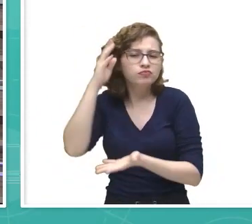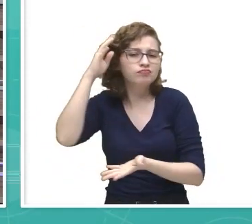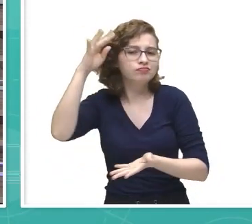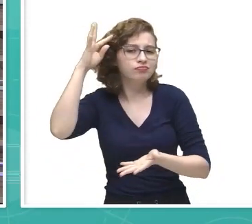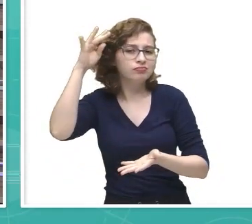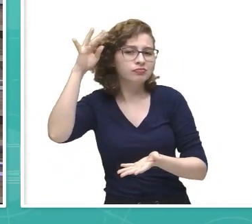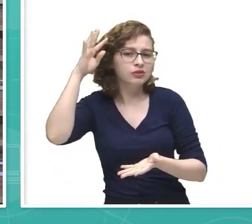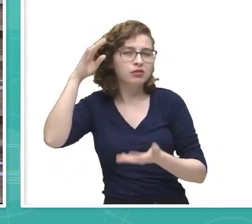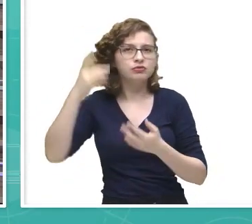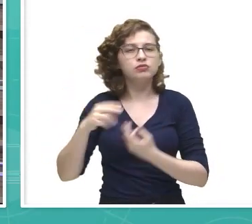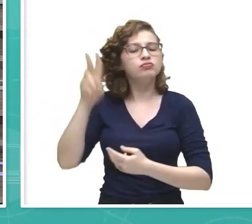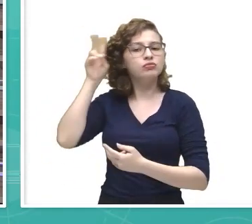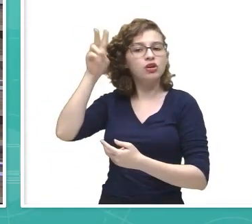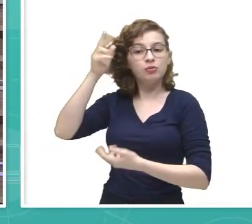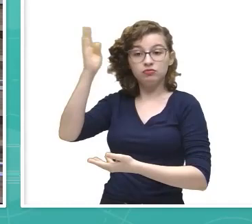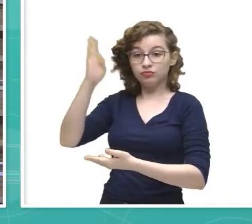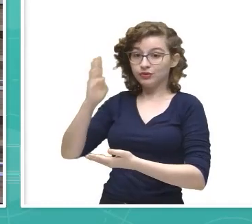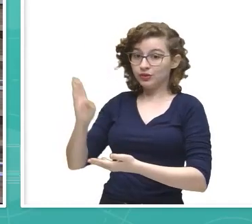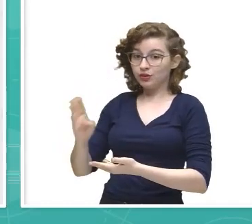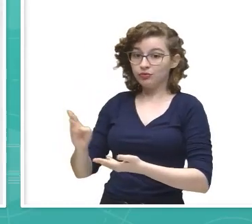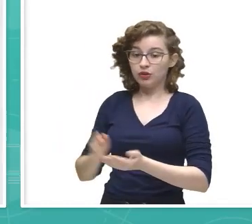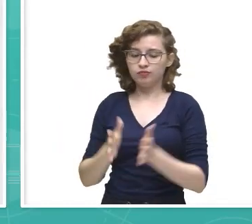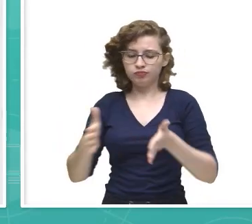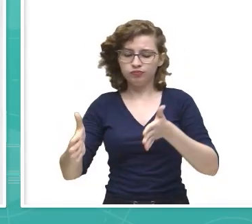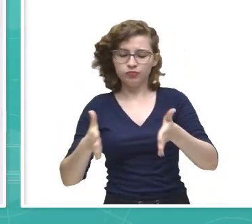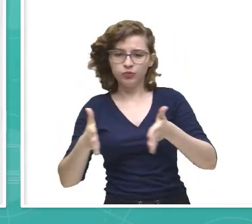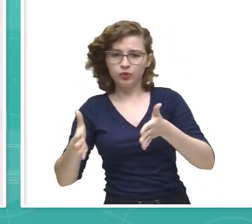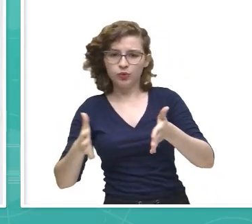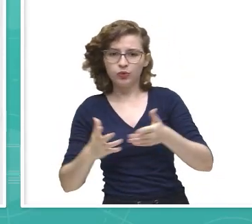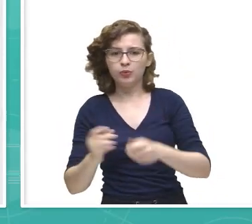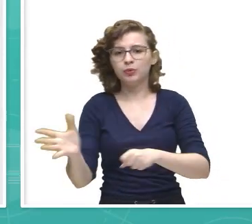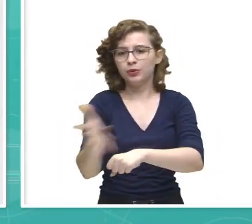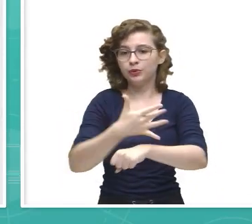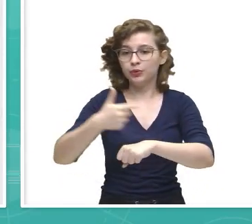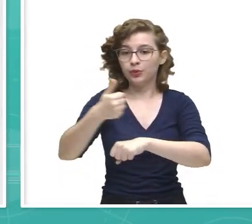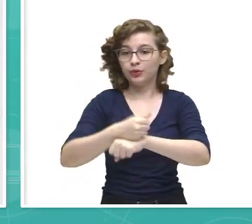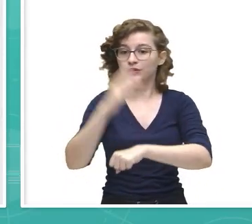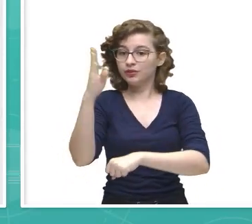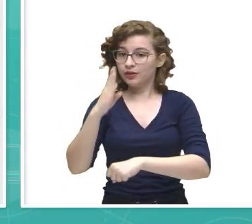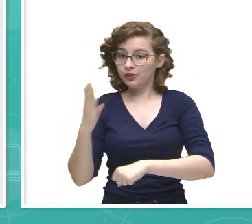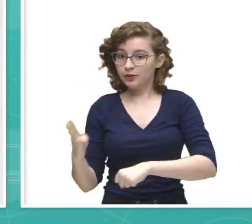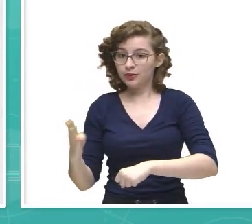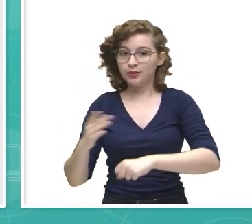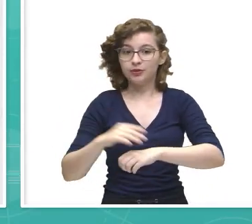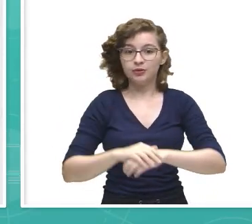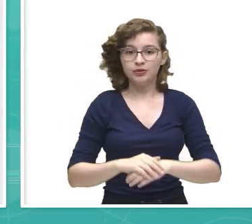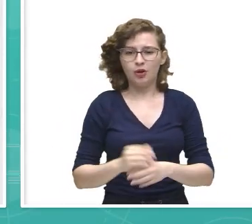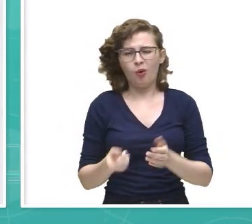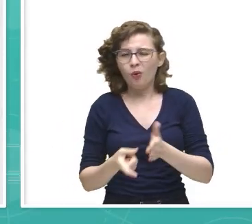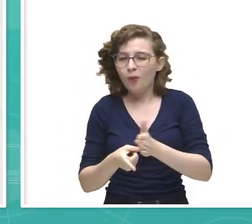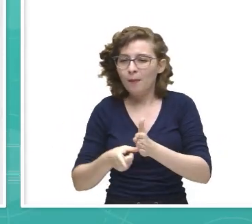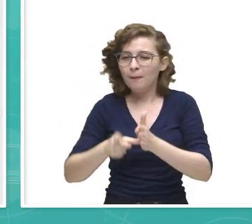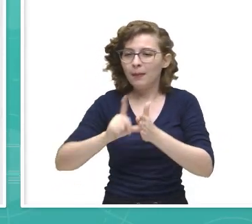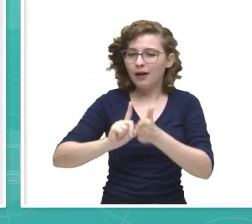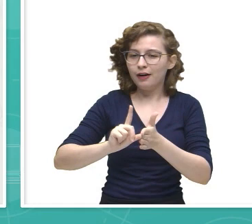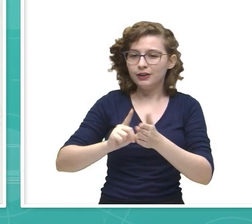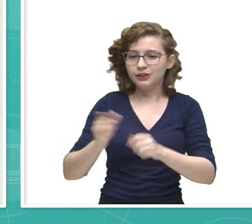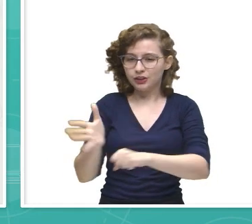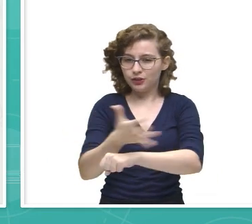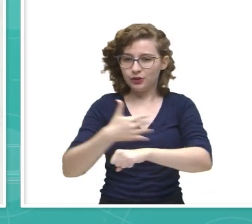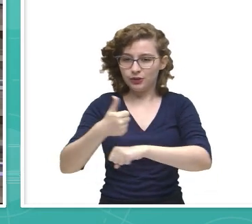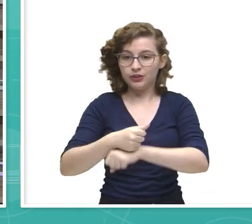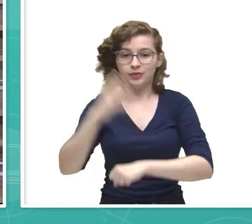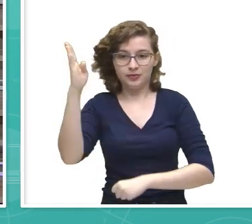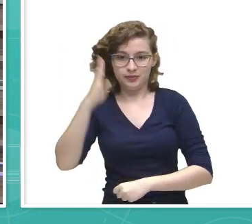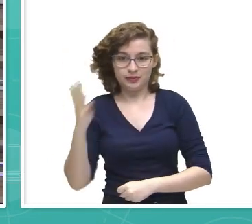sobre a história do Brasil, o período colonial, mais precisamente sobre o período pré-colonial brasileiro. Vamos lá,